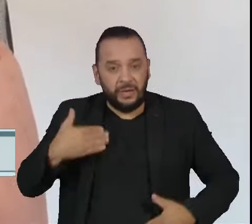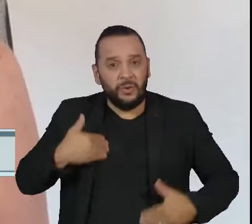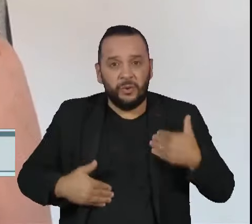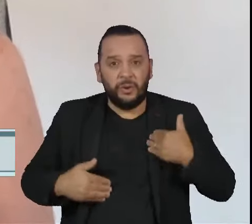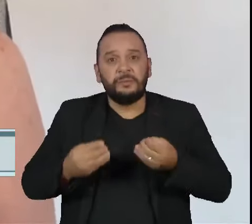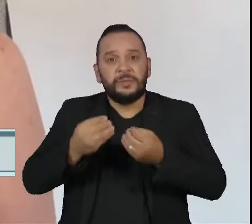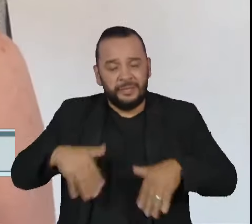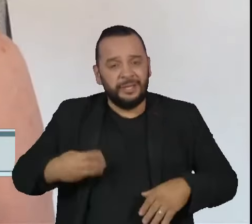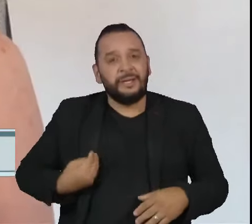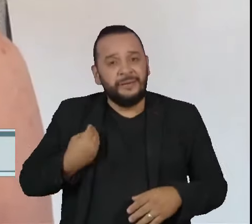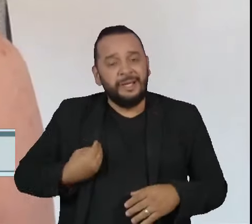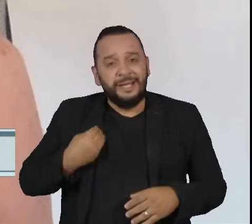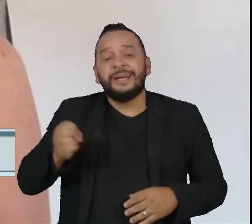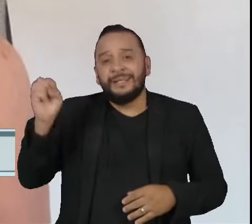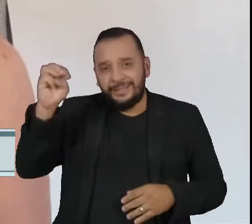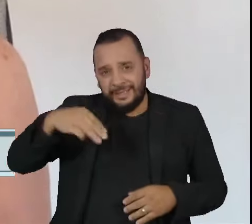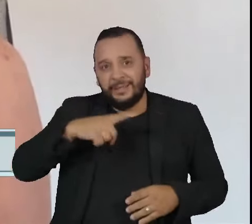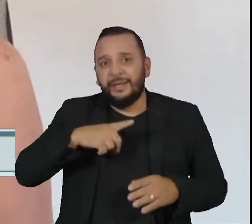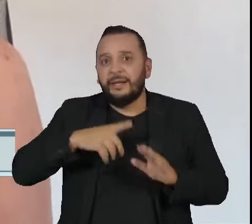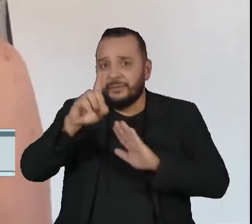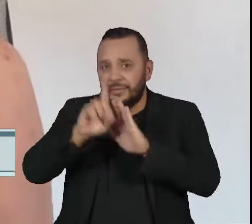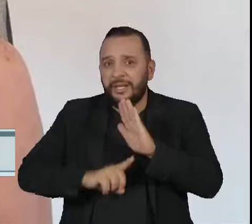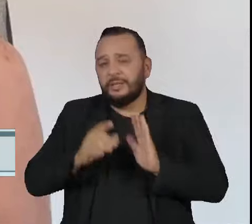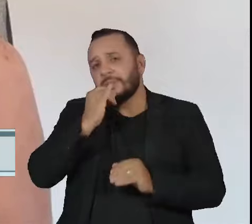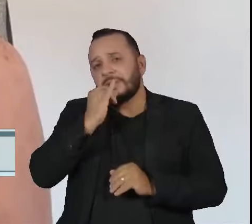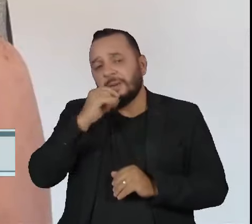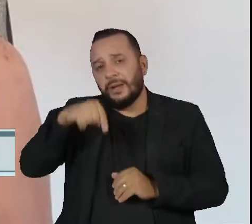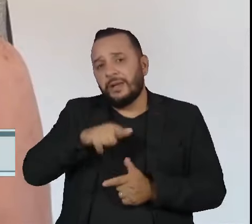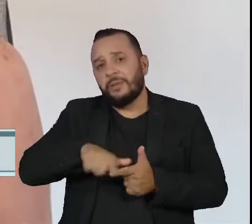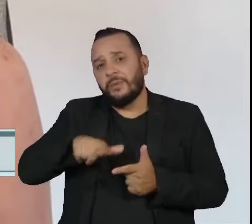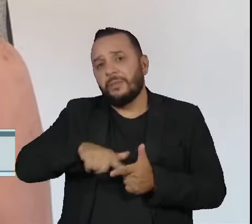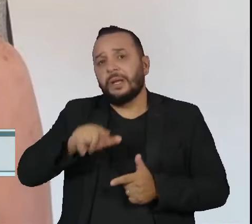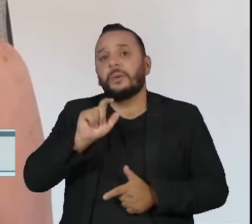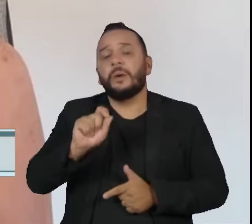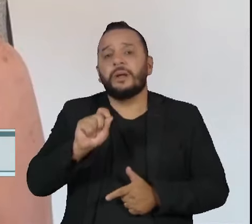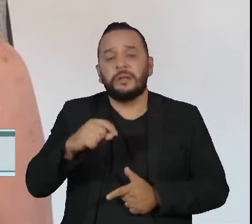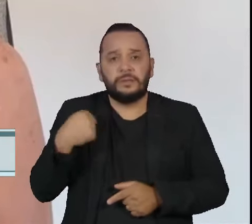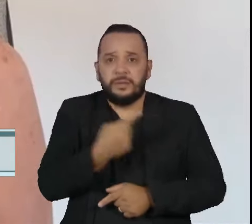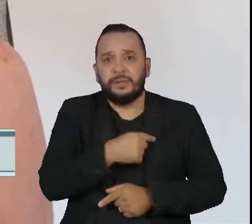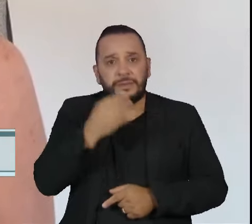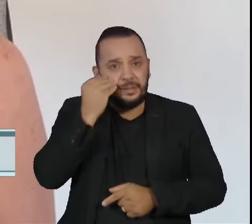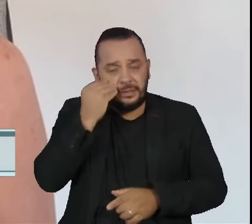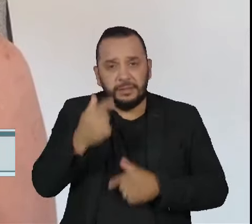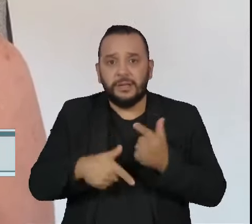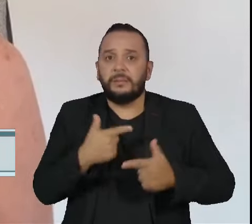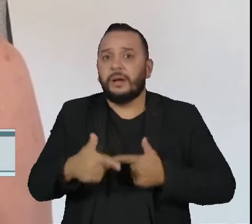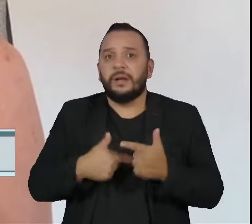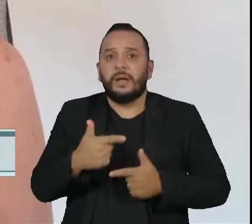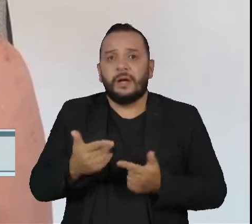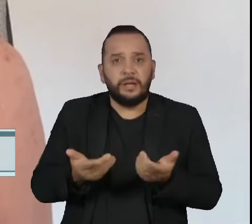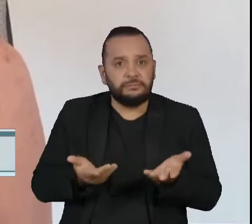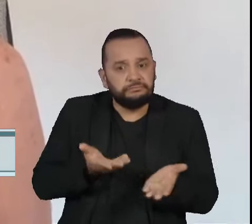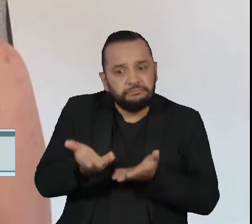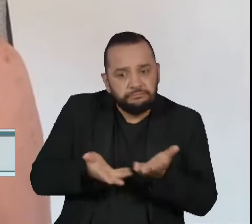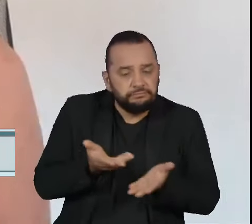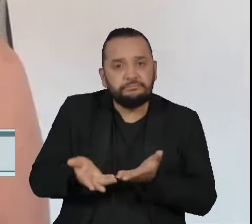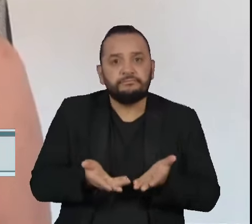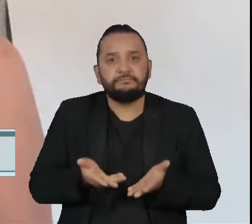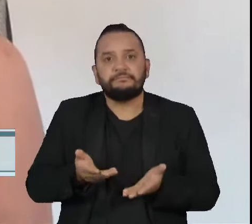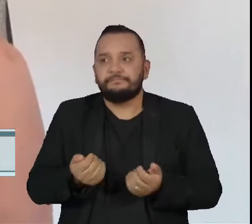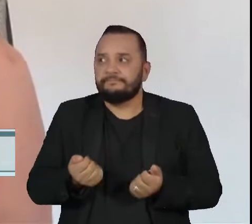sim. Aqui a gente tem um grande problema que a gente tem tentado trabalhar, inclusive, né, dentro da